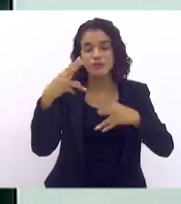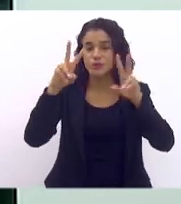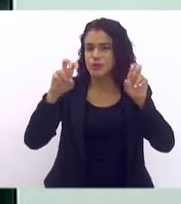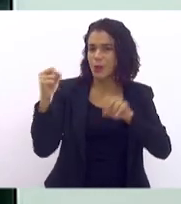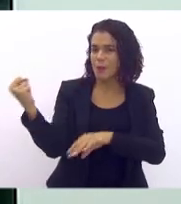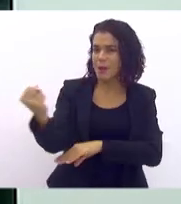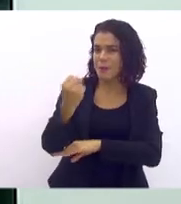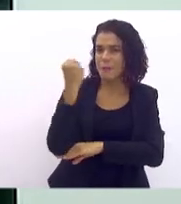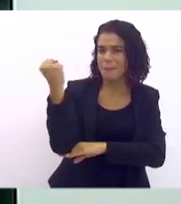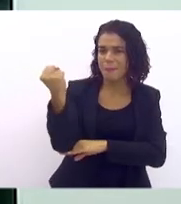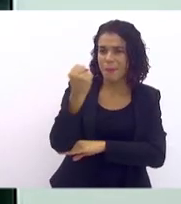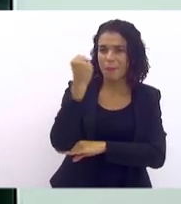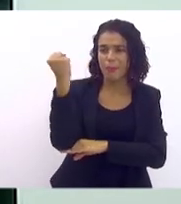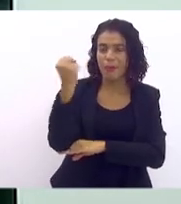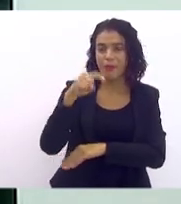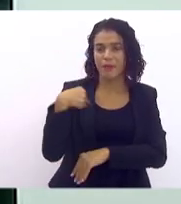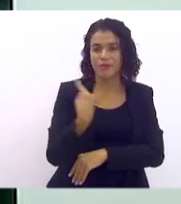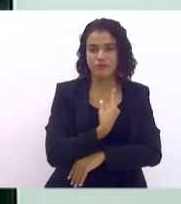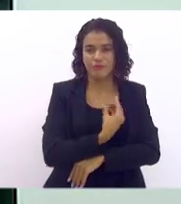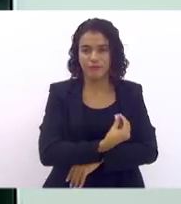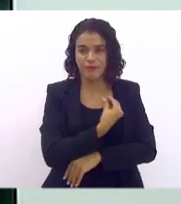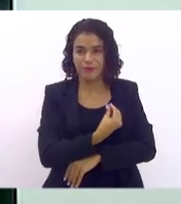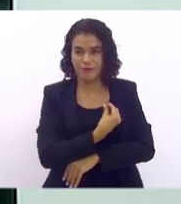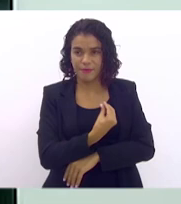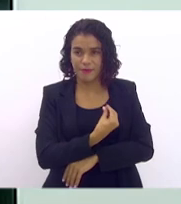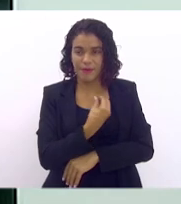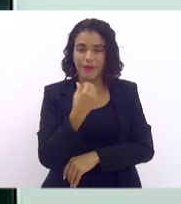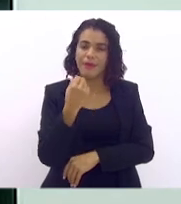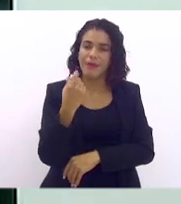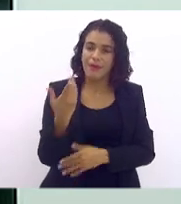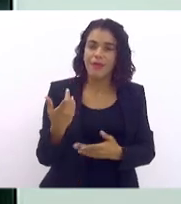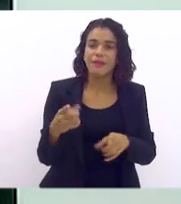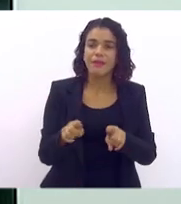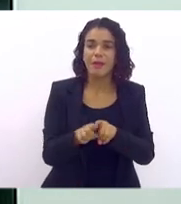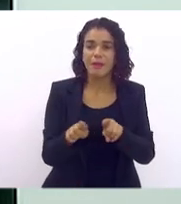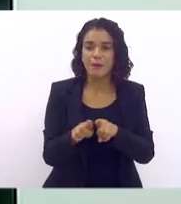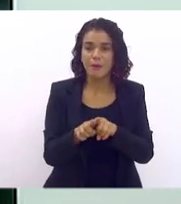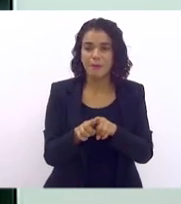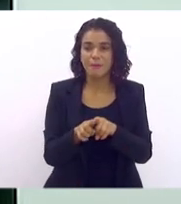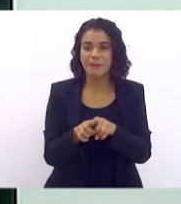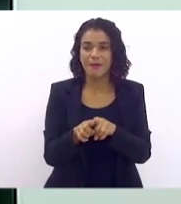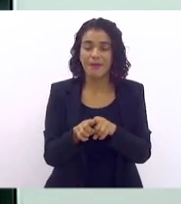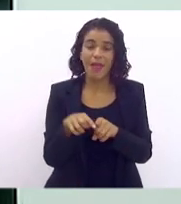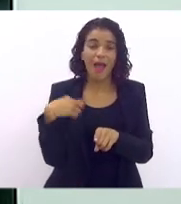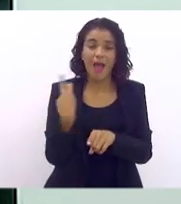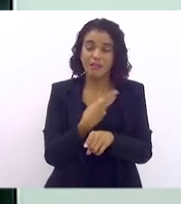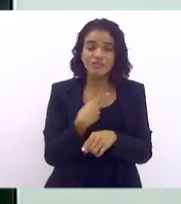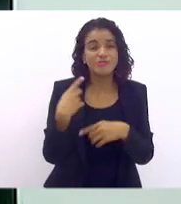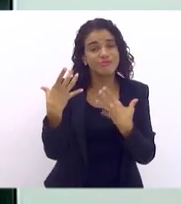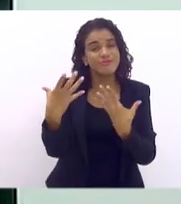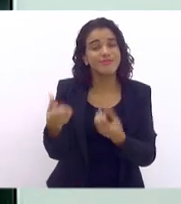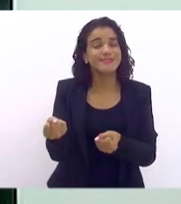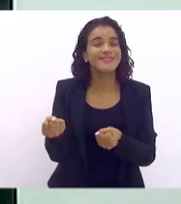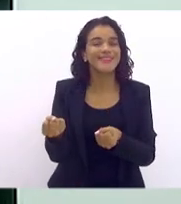nós estamos vivendo, né? E muitas vezes com uma complacência de nós todos.